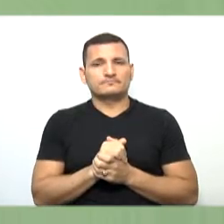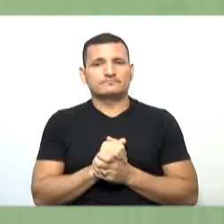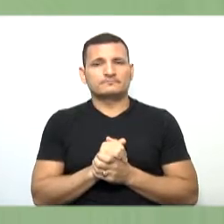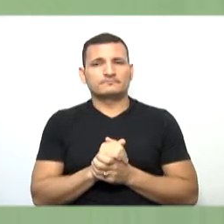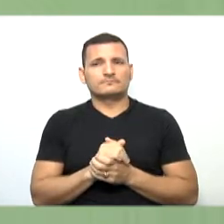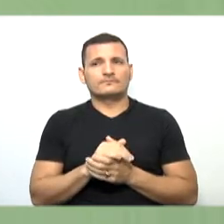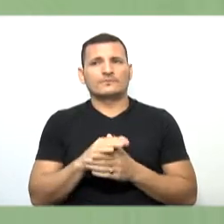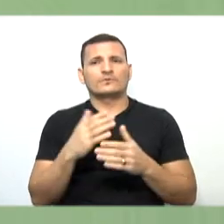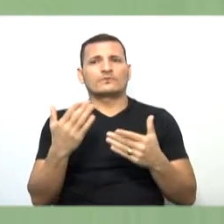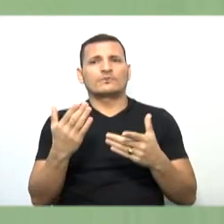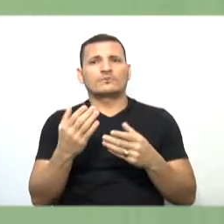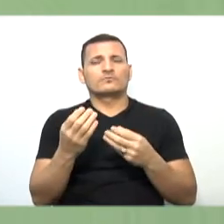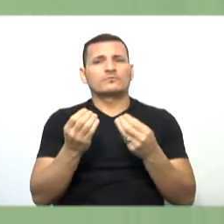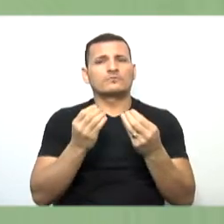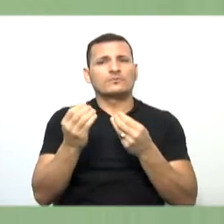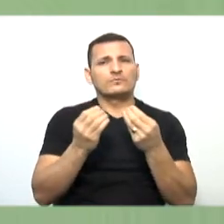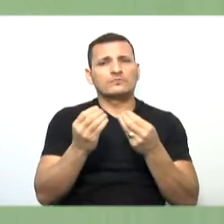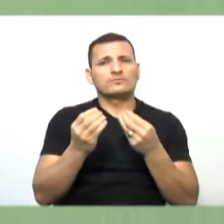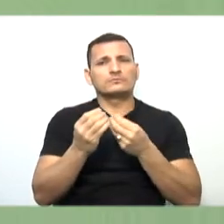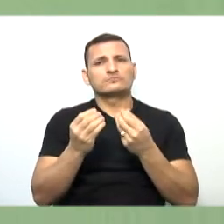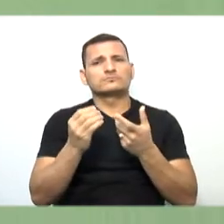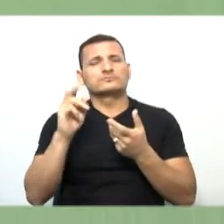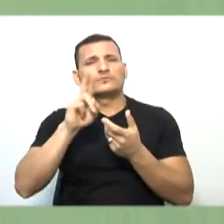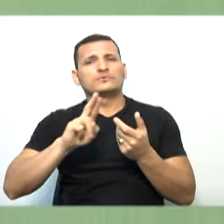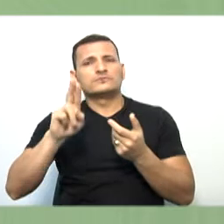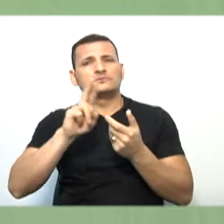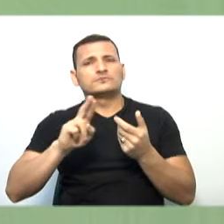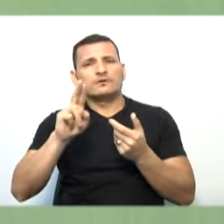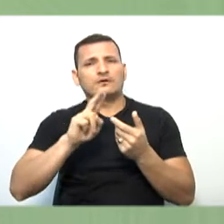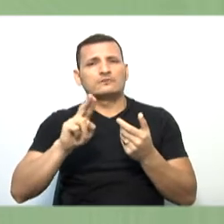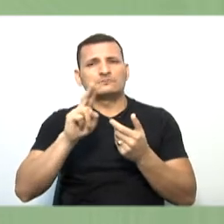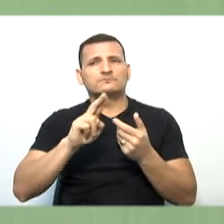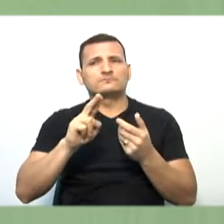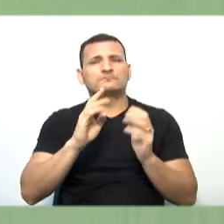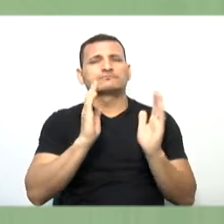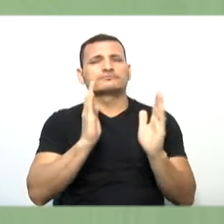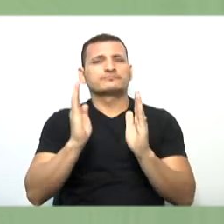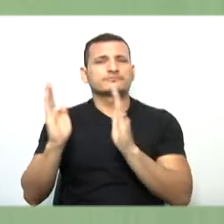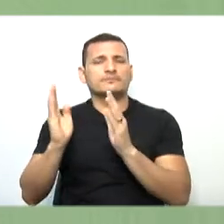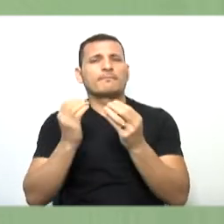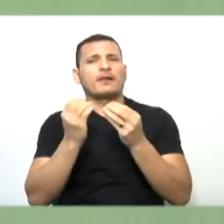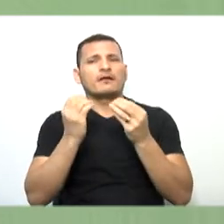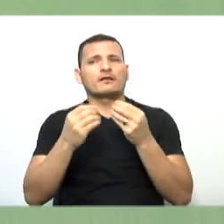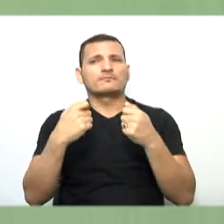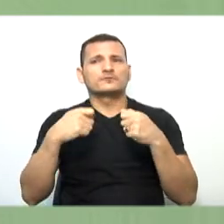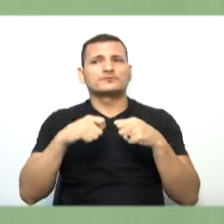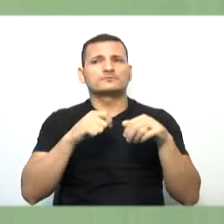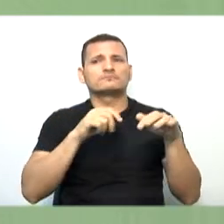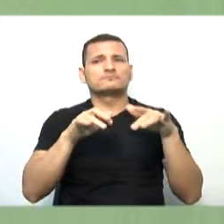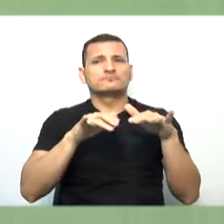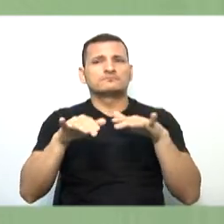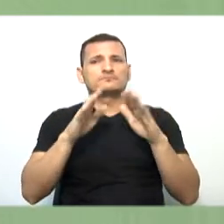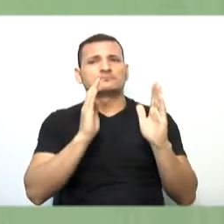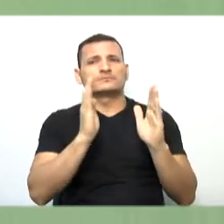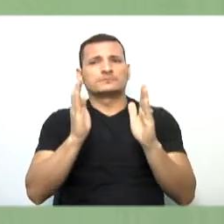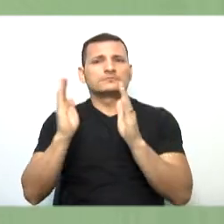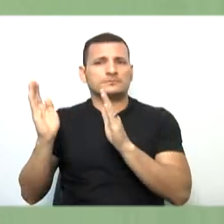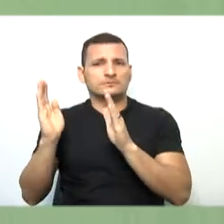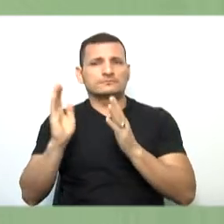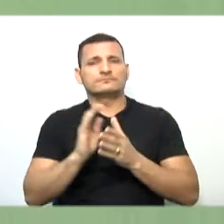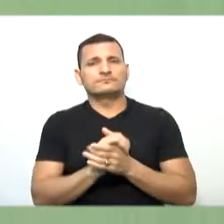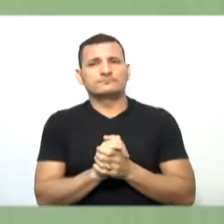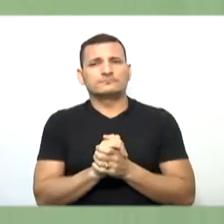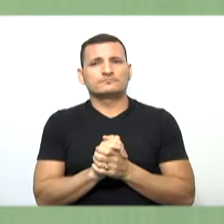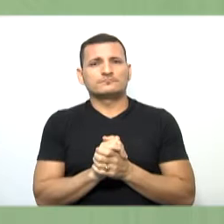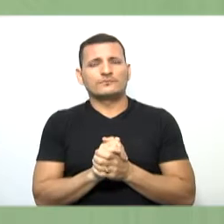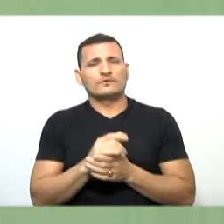a vantagem de se usar as camadas. Para que eu preciso programar em camadas? Você